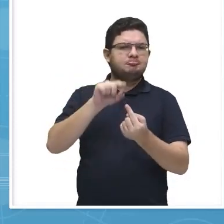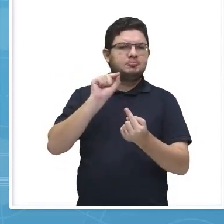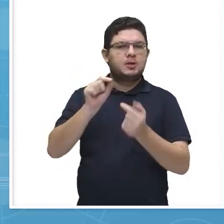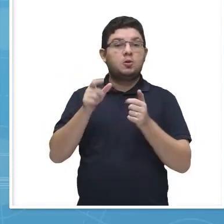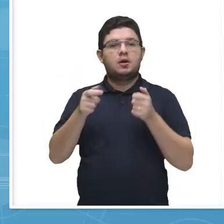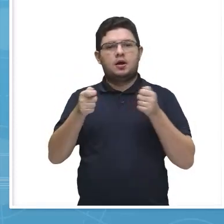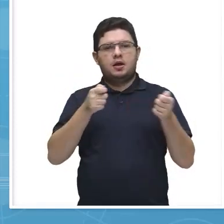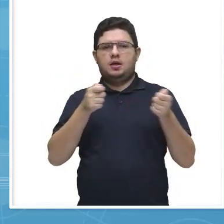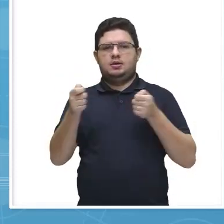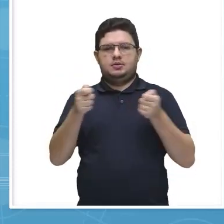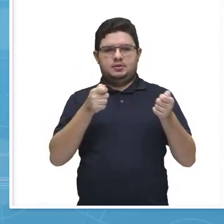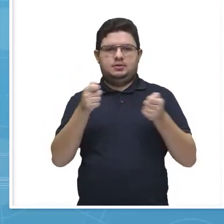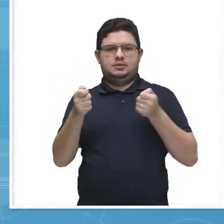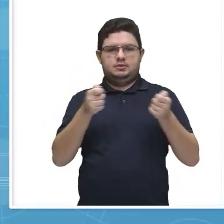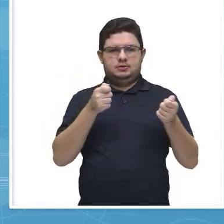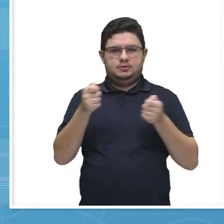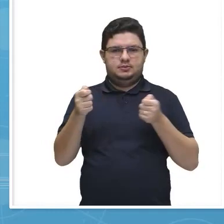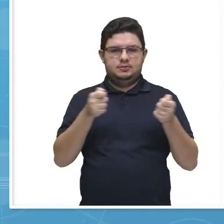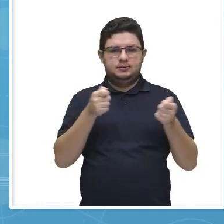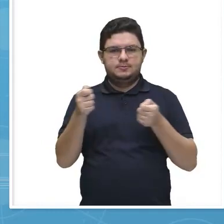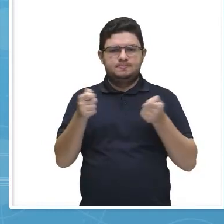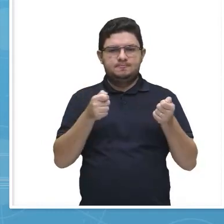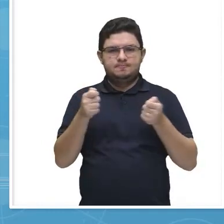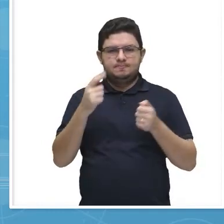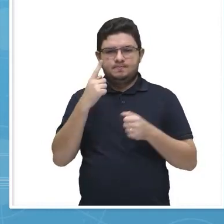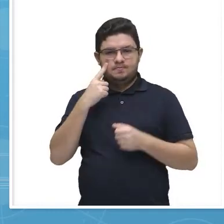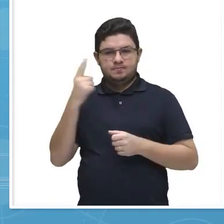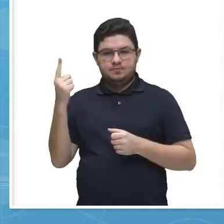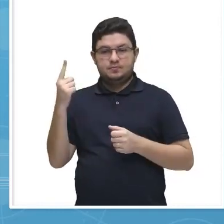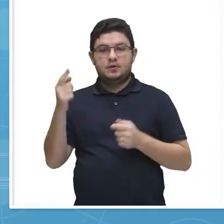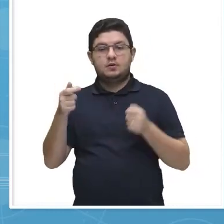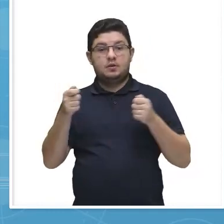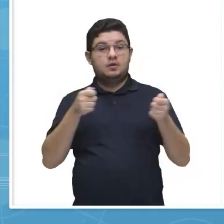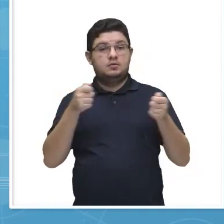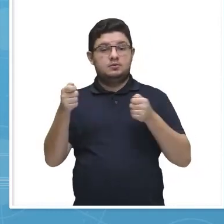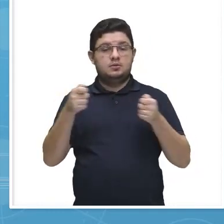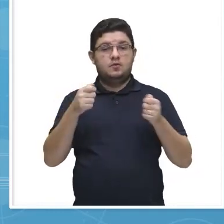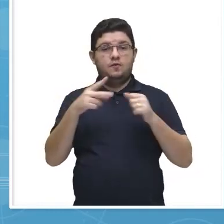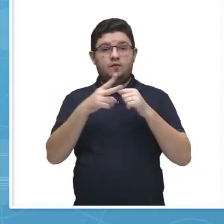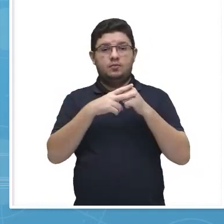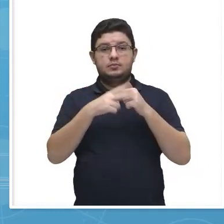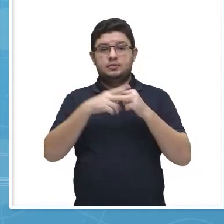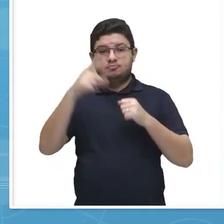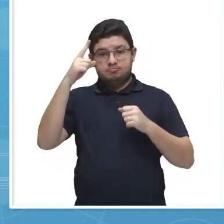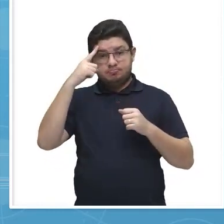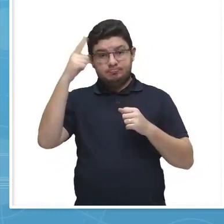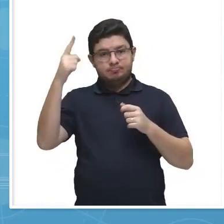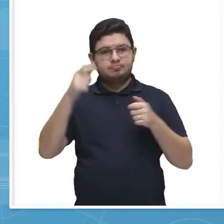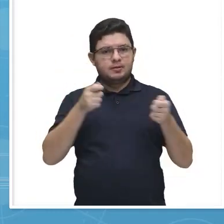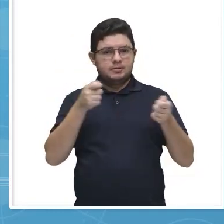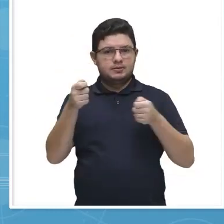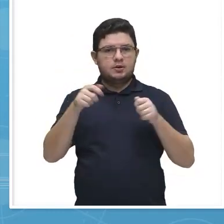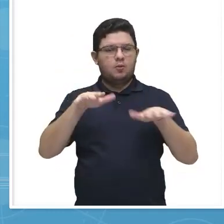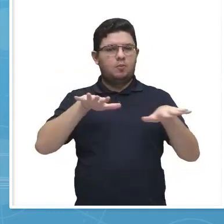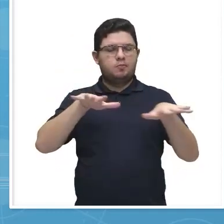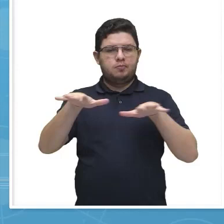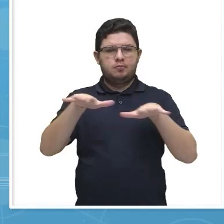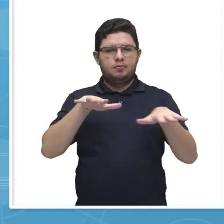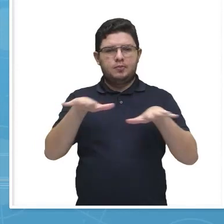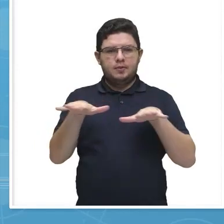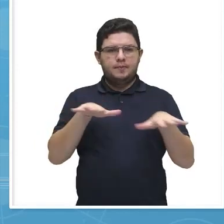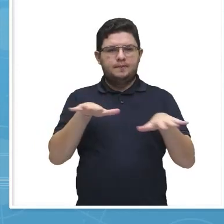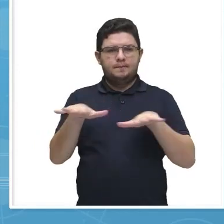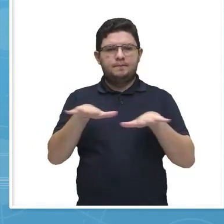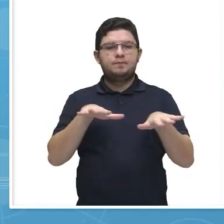Ação, veja, ação. O verbo vai indicar a ideia de ação, de movimento,